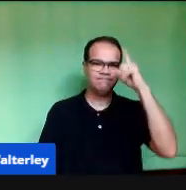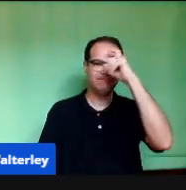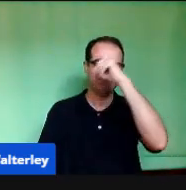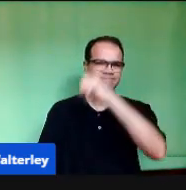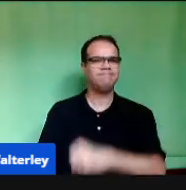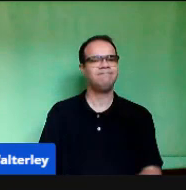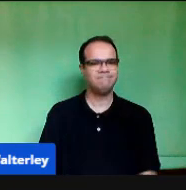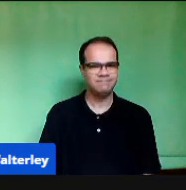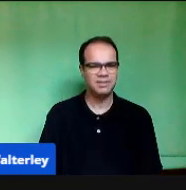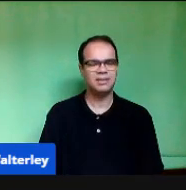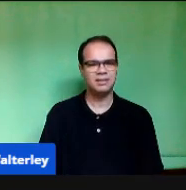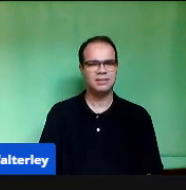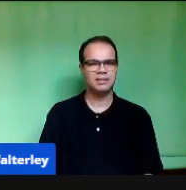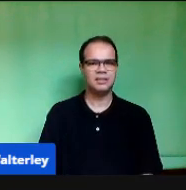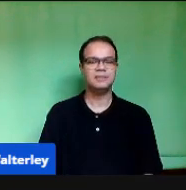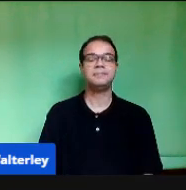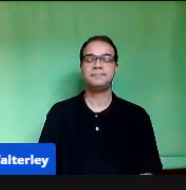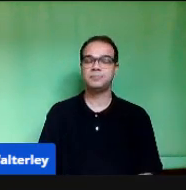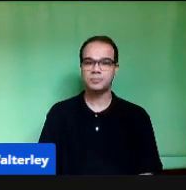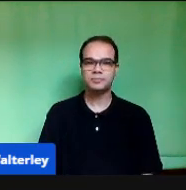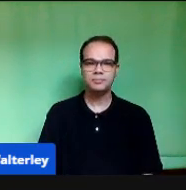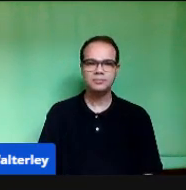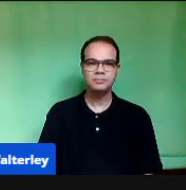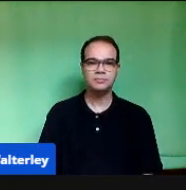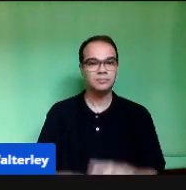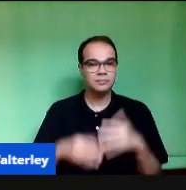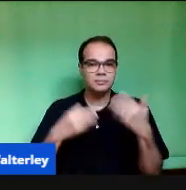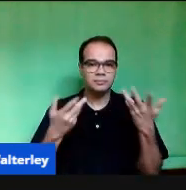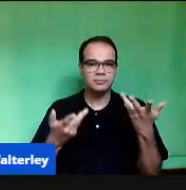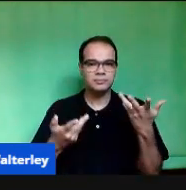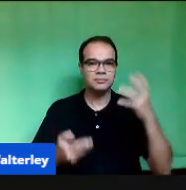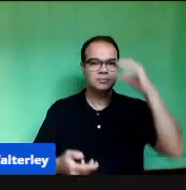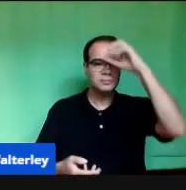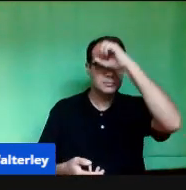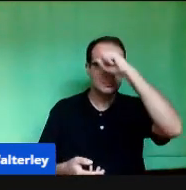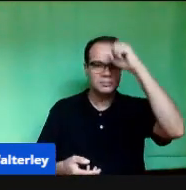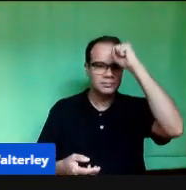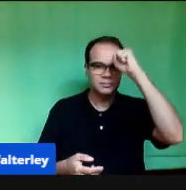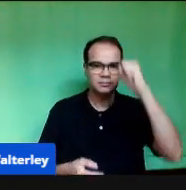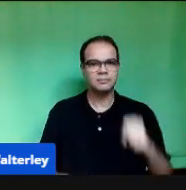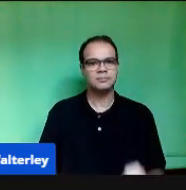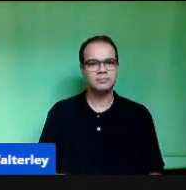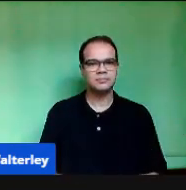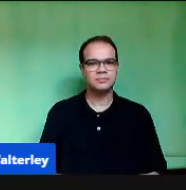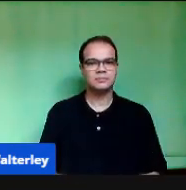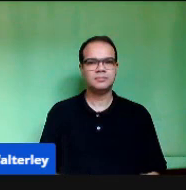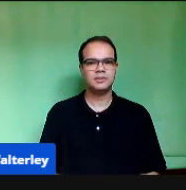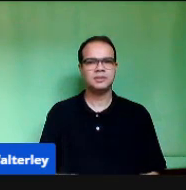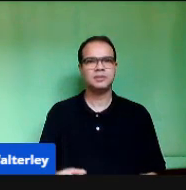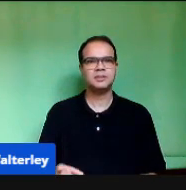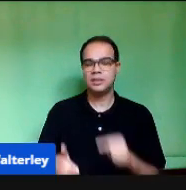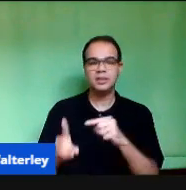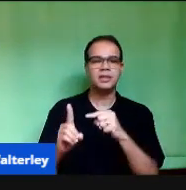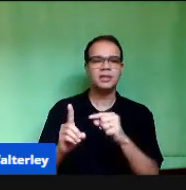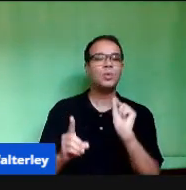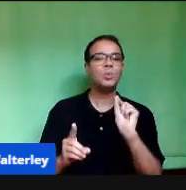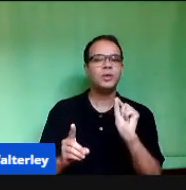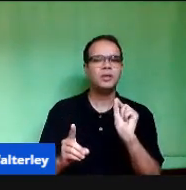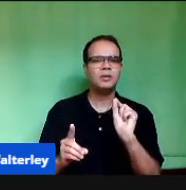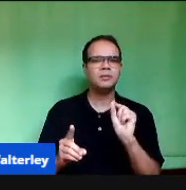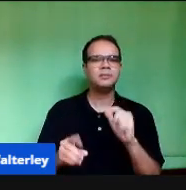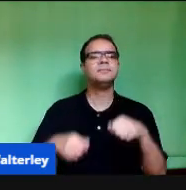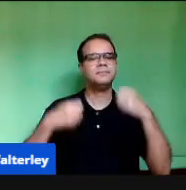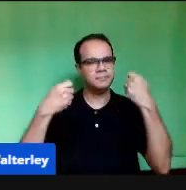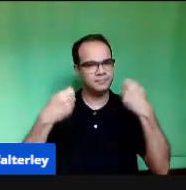desafio de que o gênero, a orientação sexual, a identidade de gênero na escola